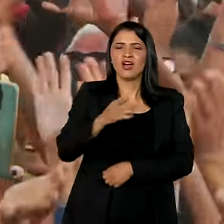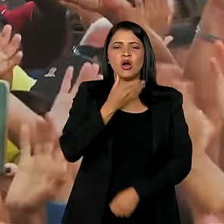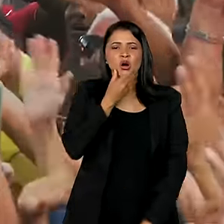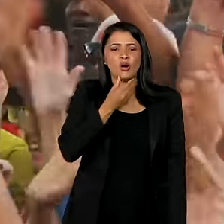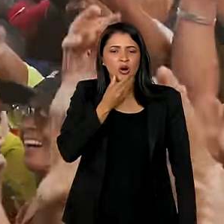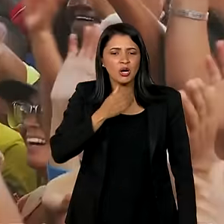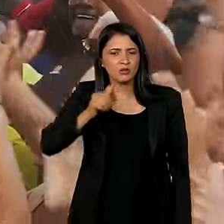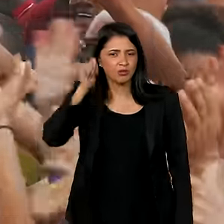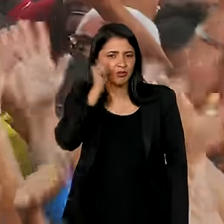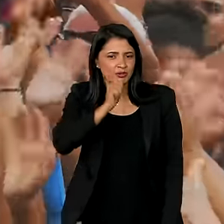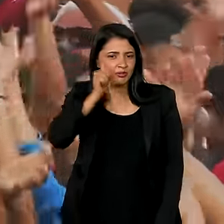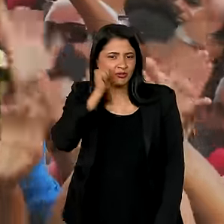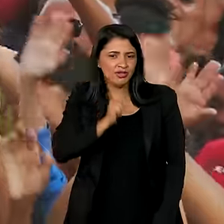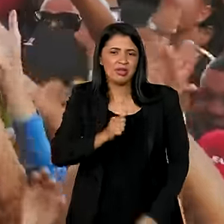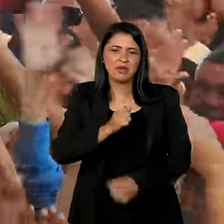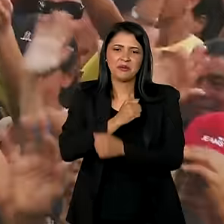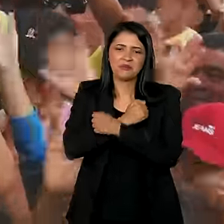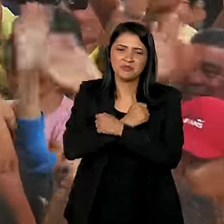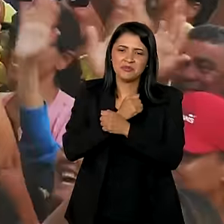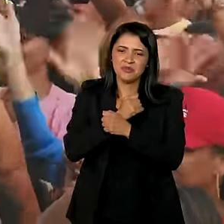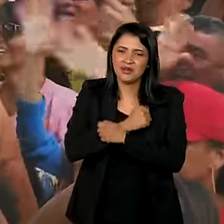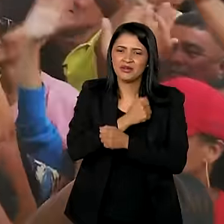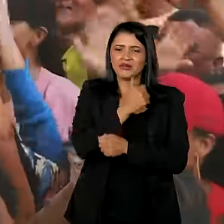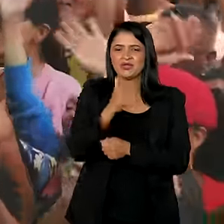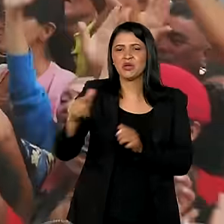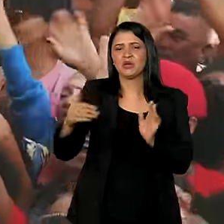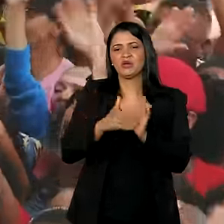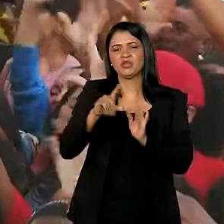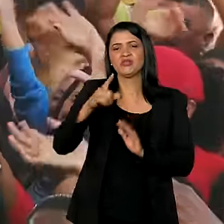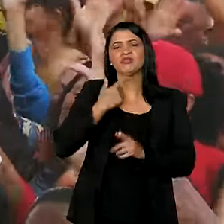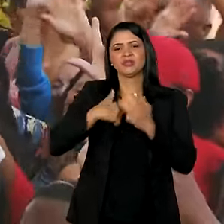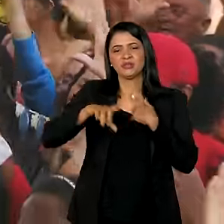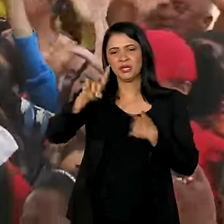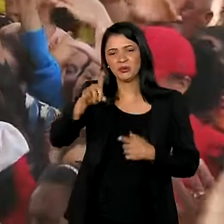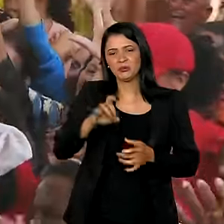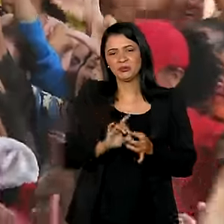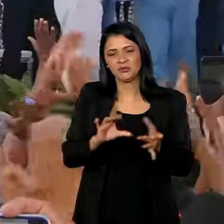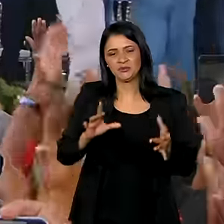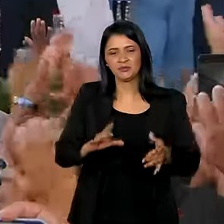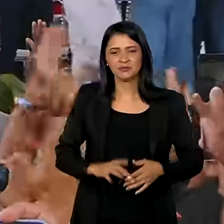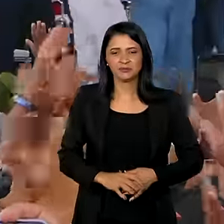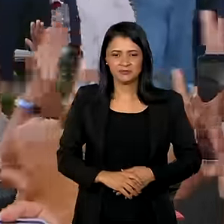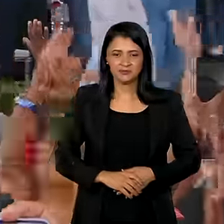de cada mulher e um abraço até outro dia, se Deus quiser.